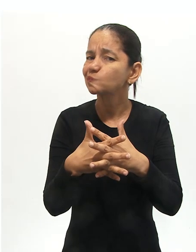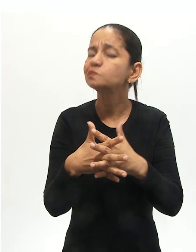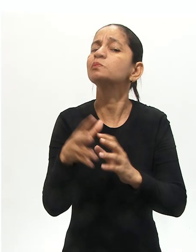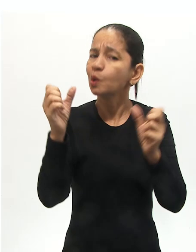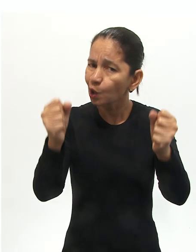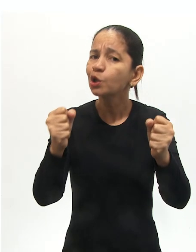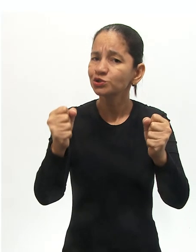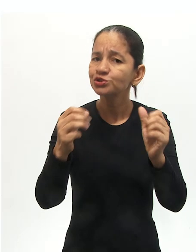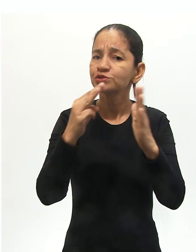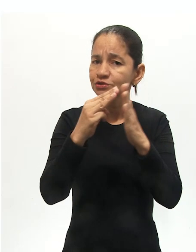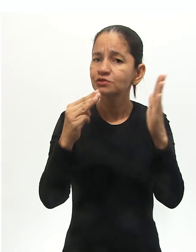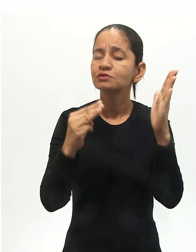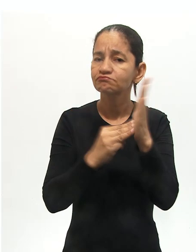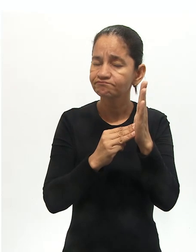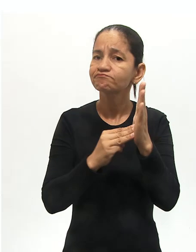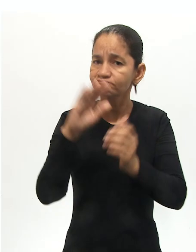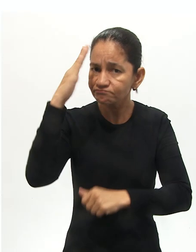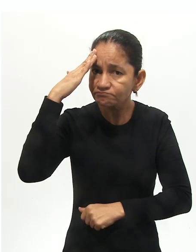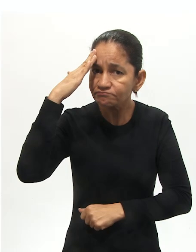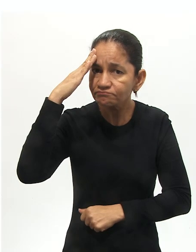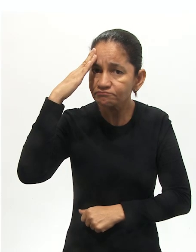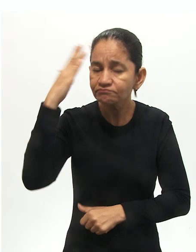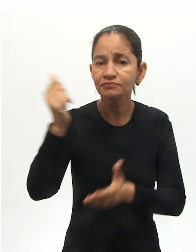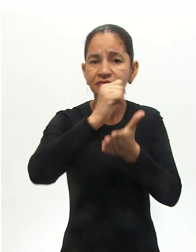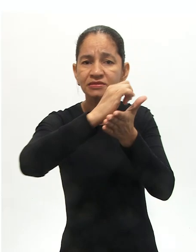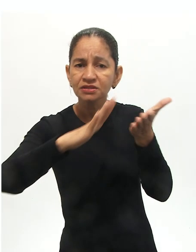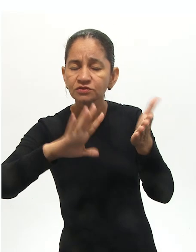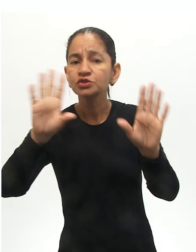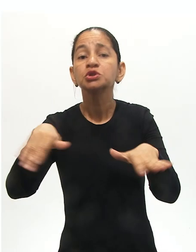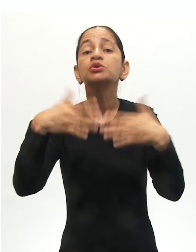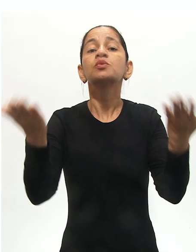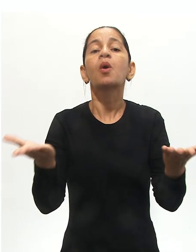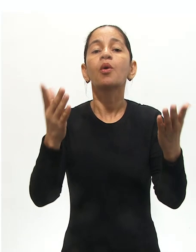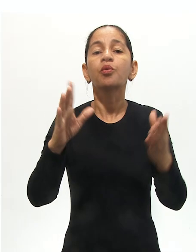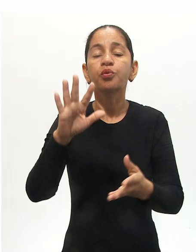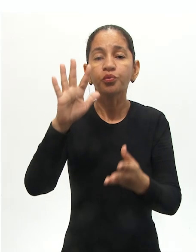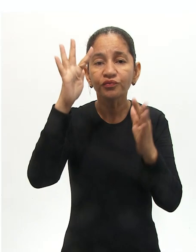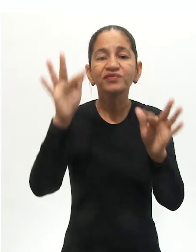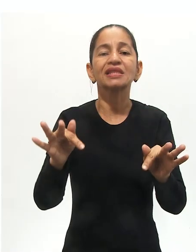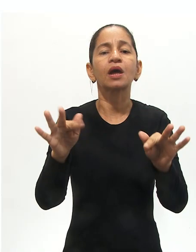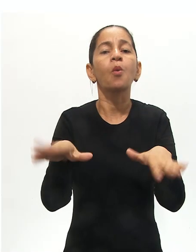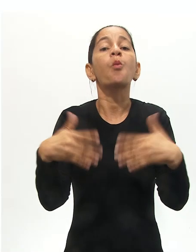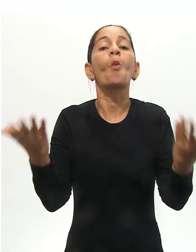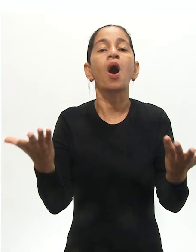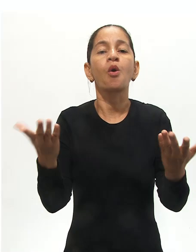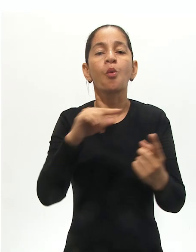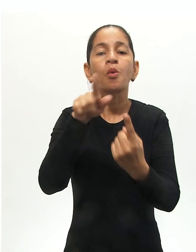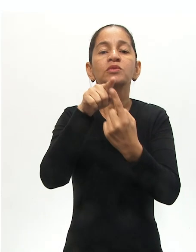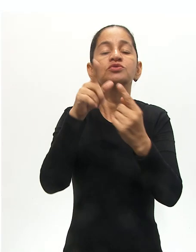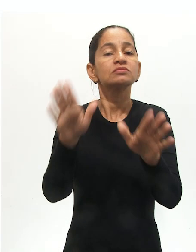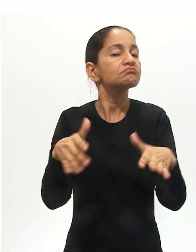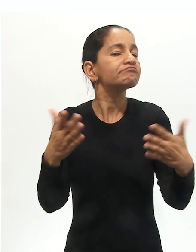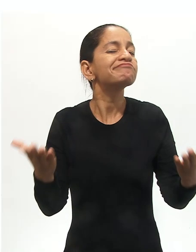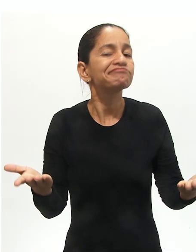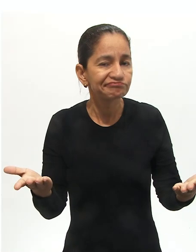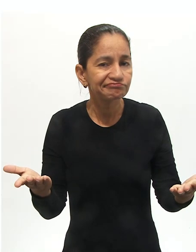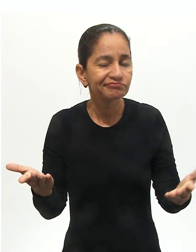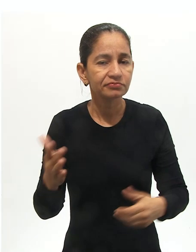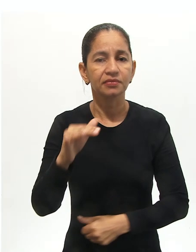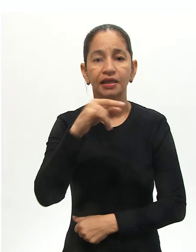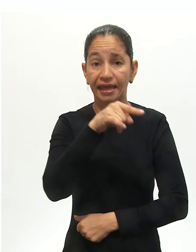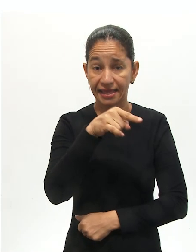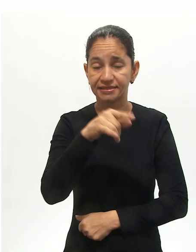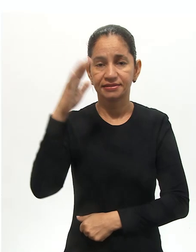método, a atividade, com o objetivo final do ensino. A tese